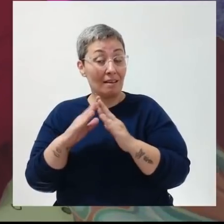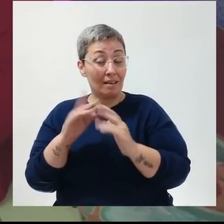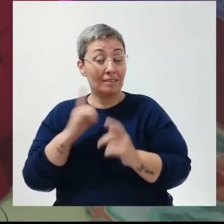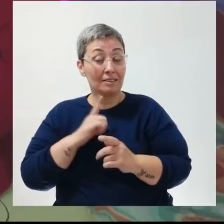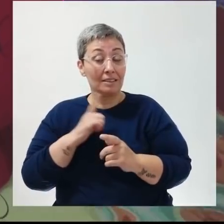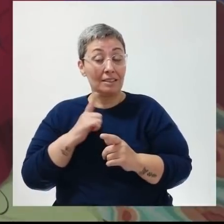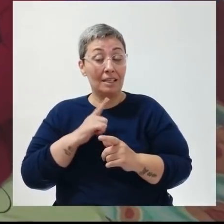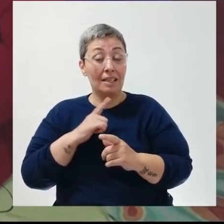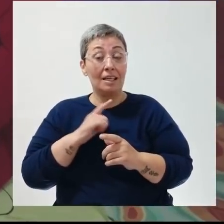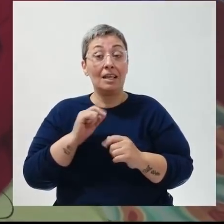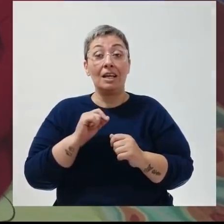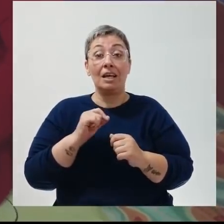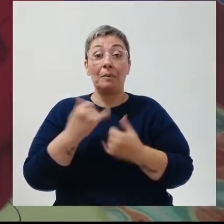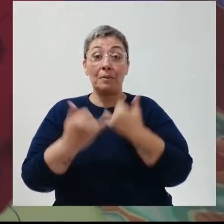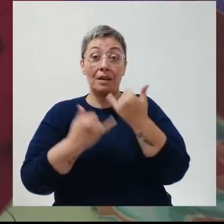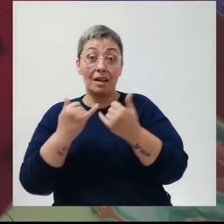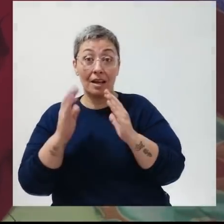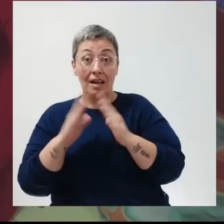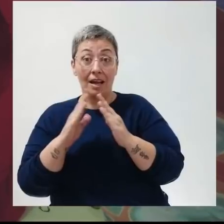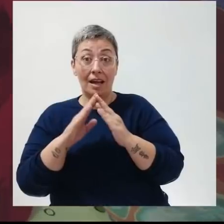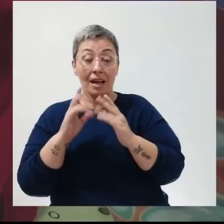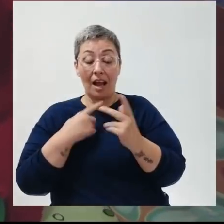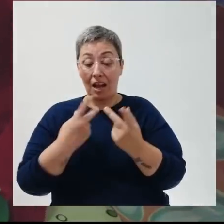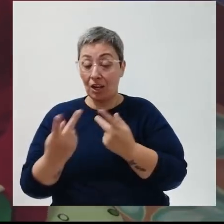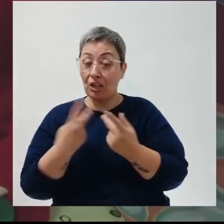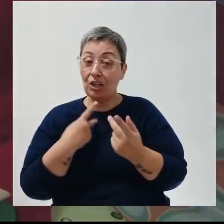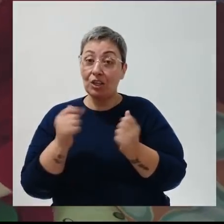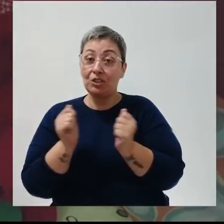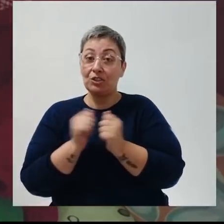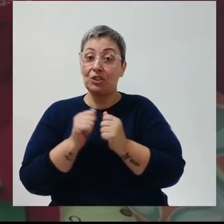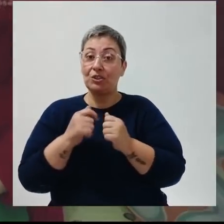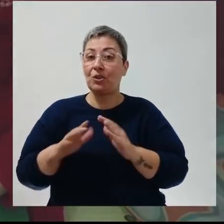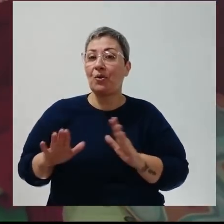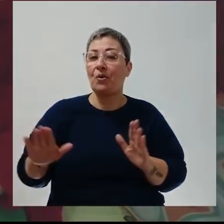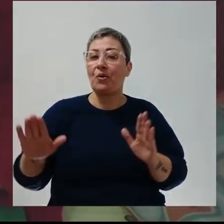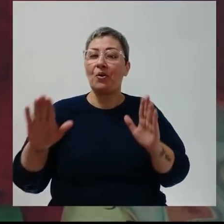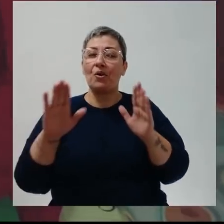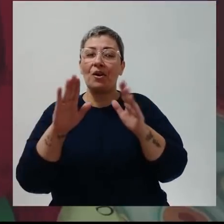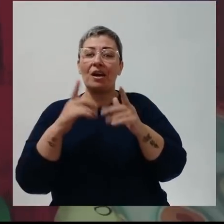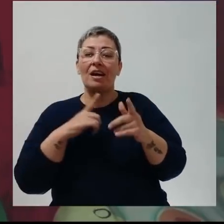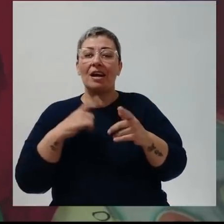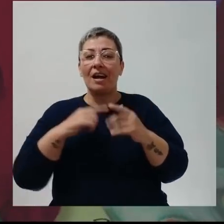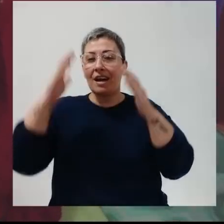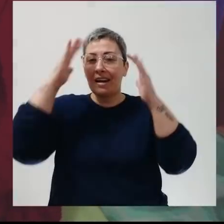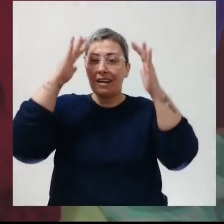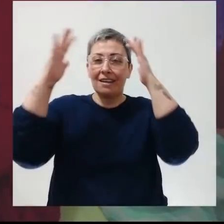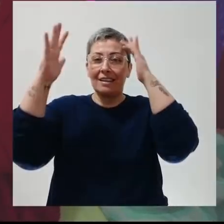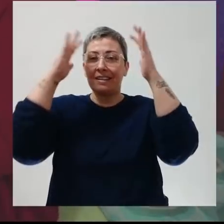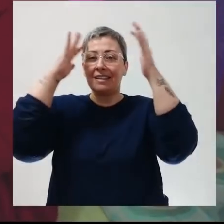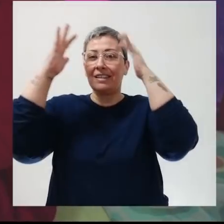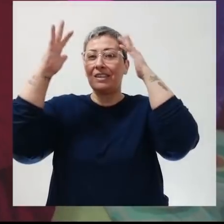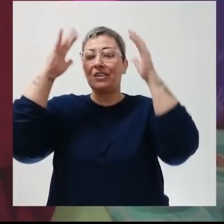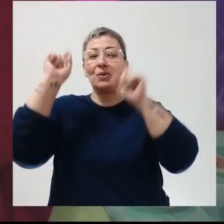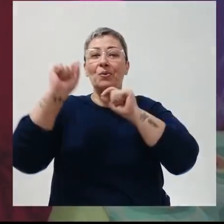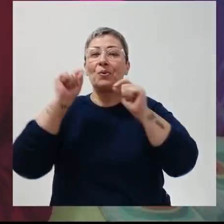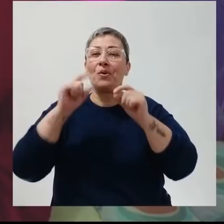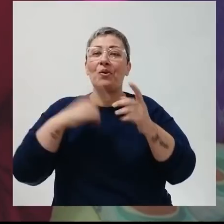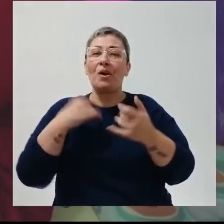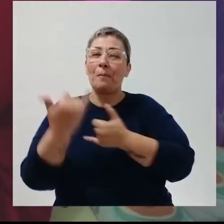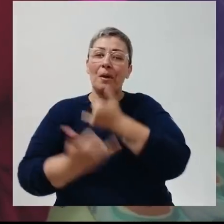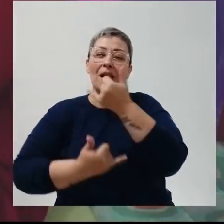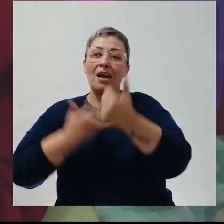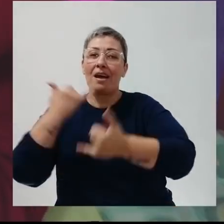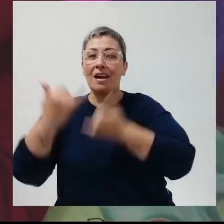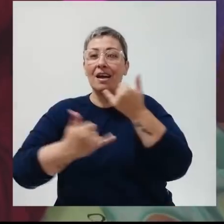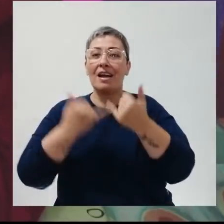Nas brincadeiras em casa, eu divido com você a minha asa, essa da imaginação, que a gente